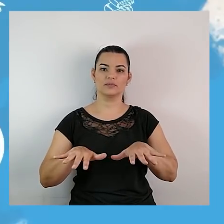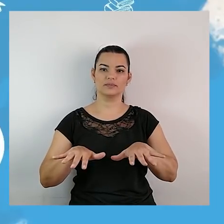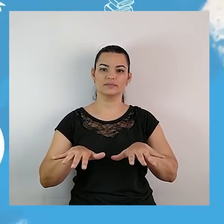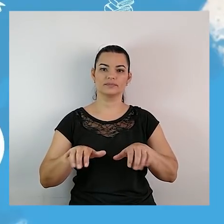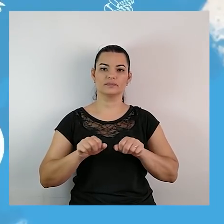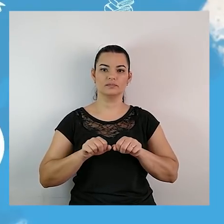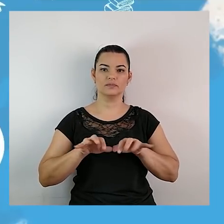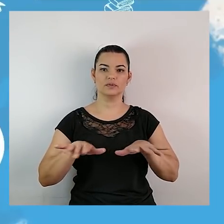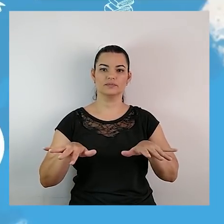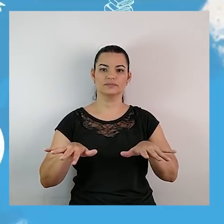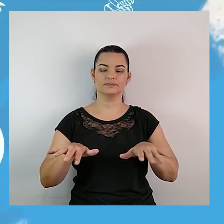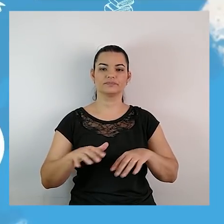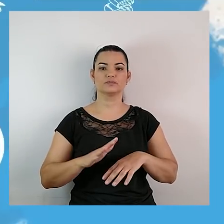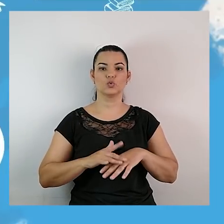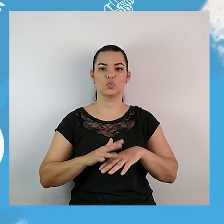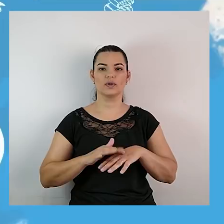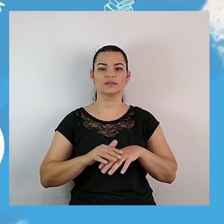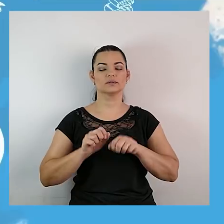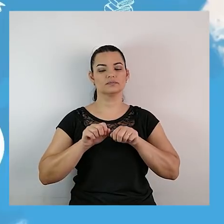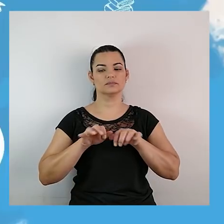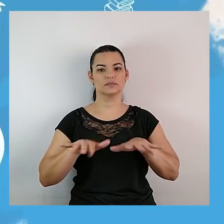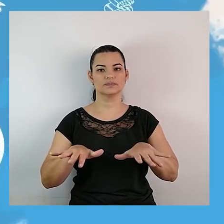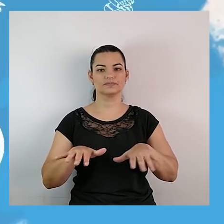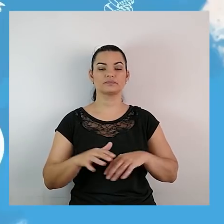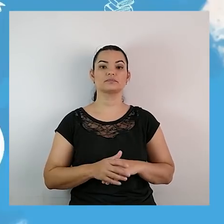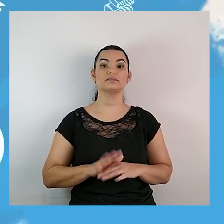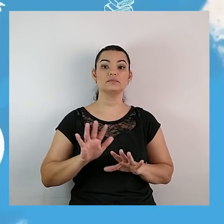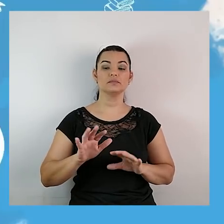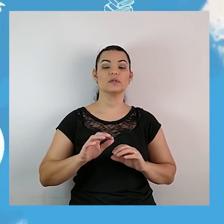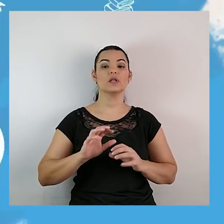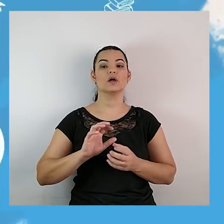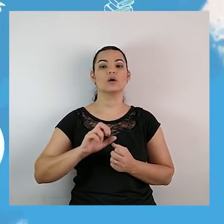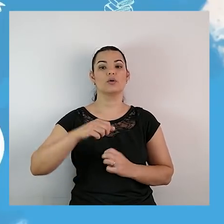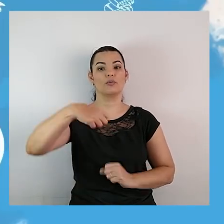mostrou, vamos ver a diferença.